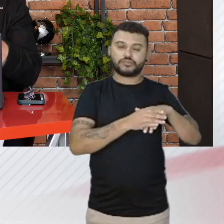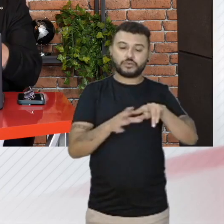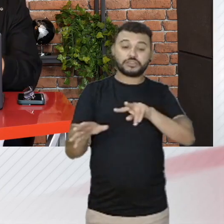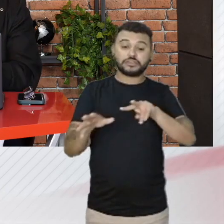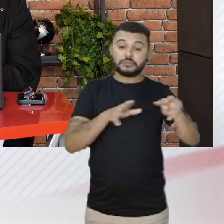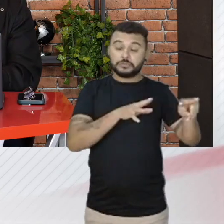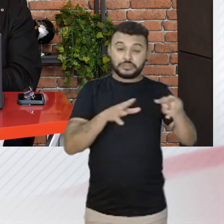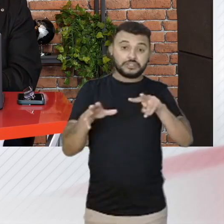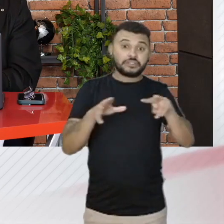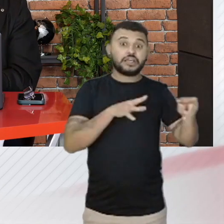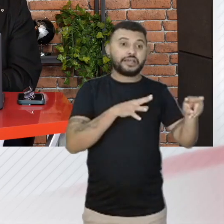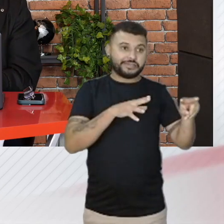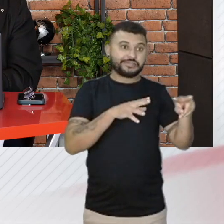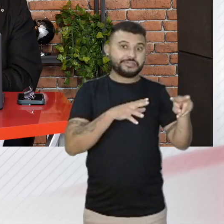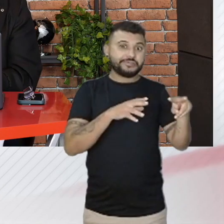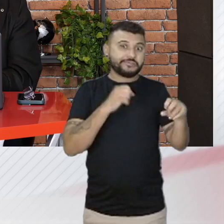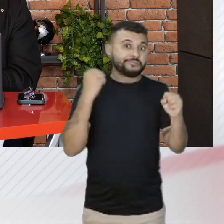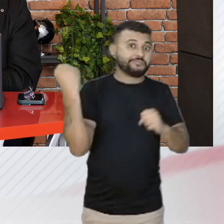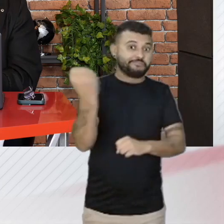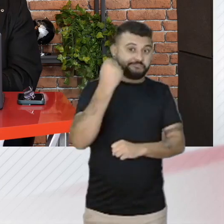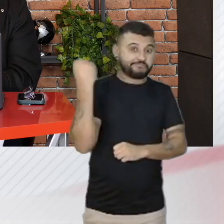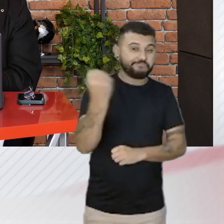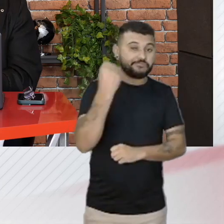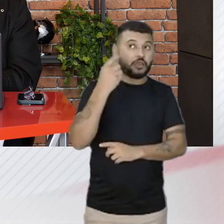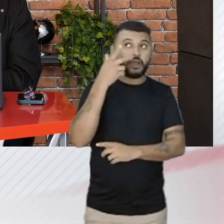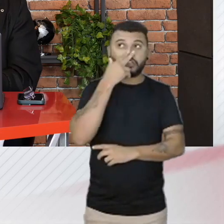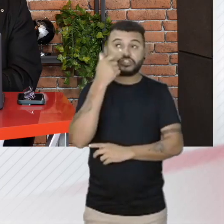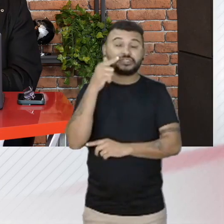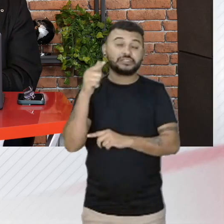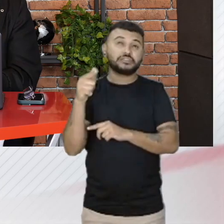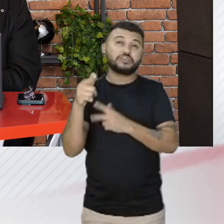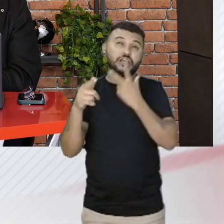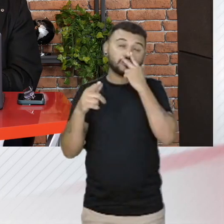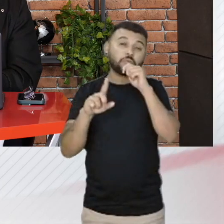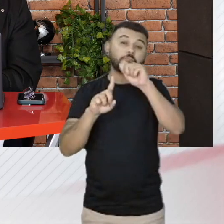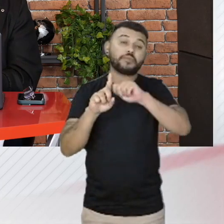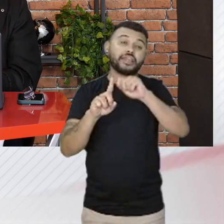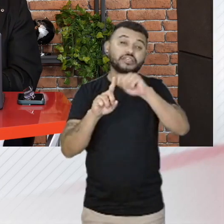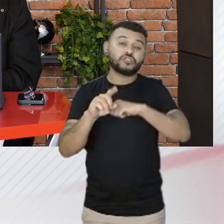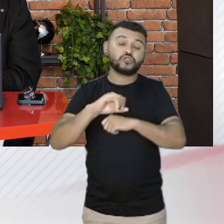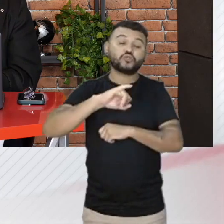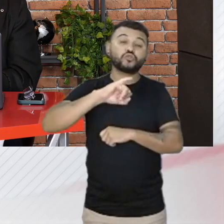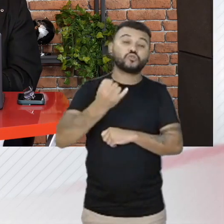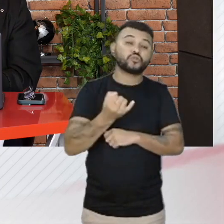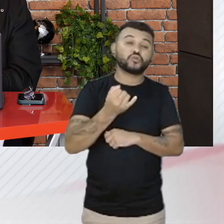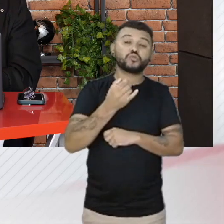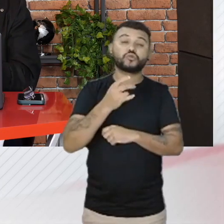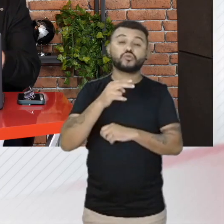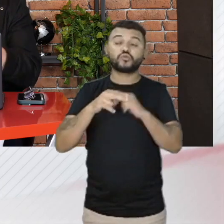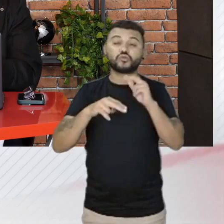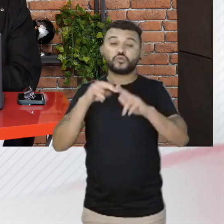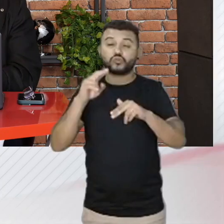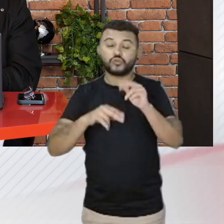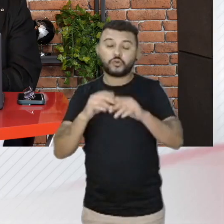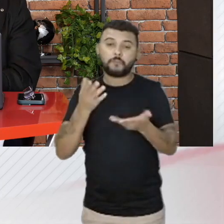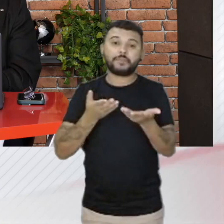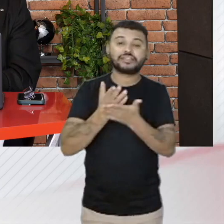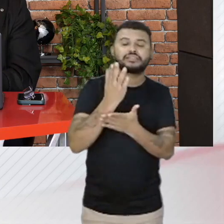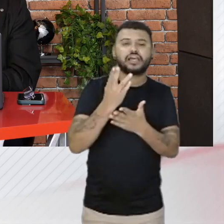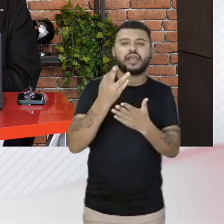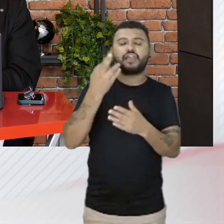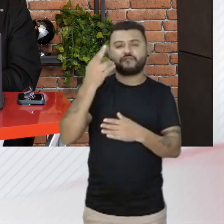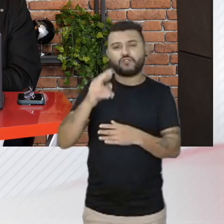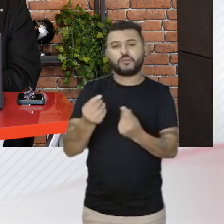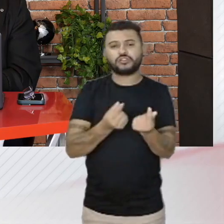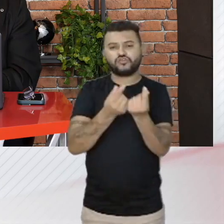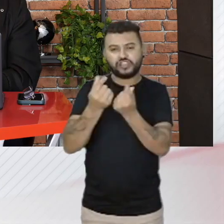A quente vai ser mesmo, acho que vai ser na última semana de junho e na primeira de julho, onde nós vamos aprovar a reforma tributária e espero que